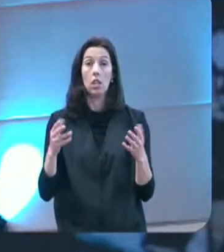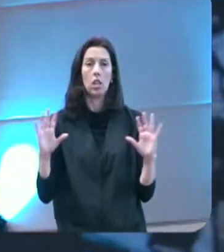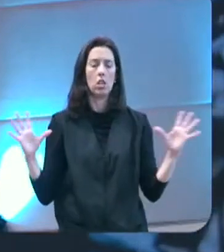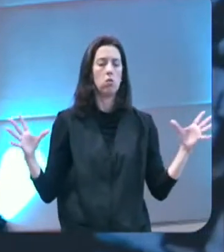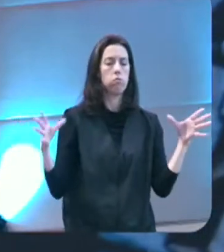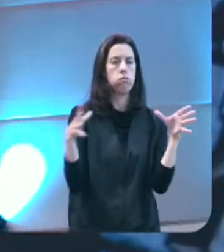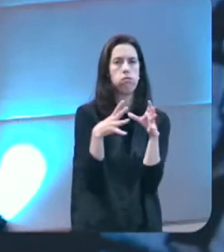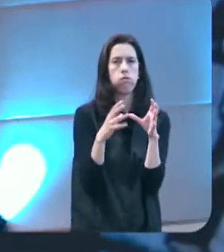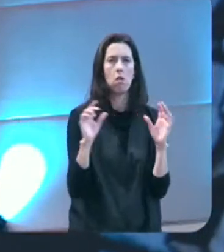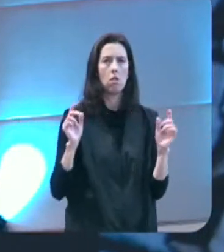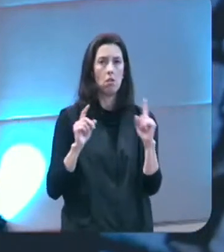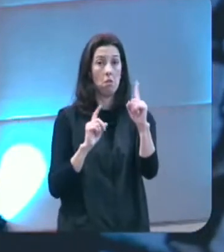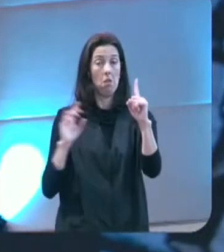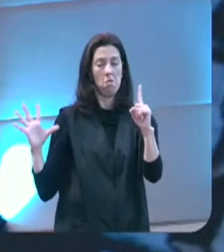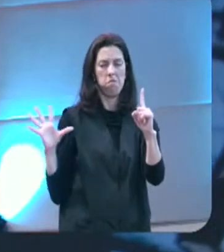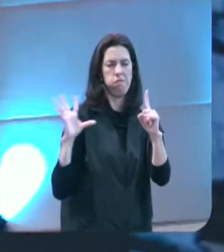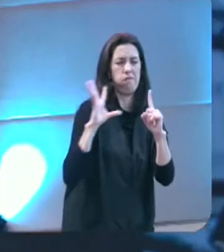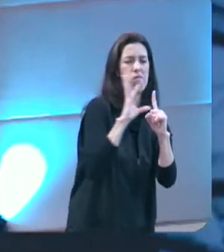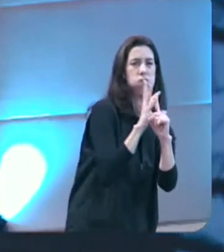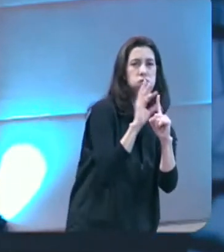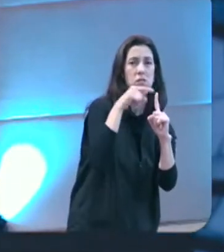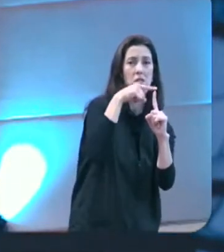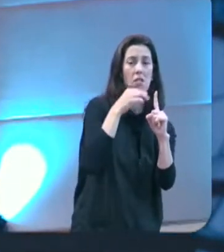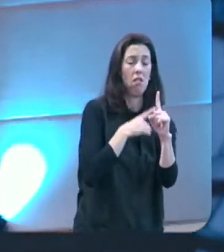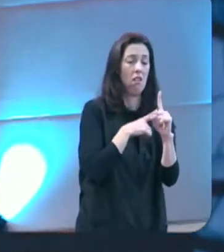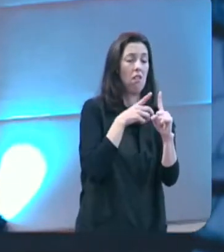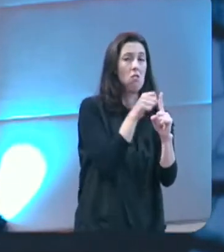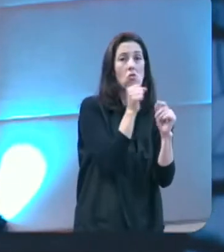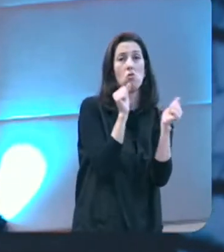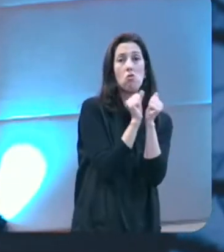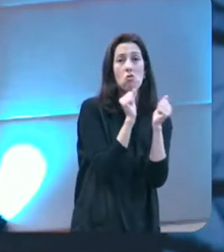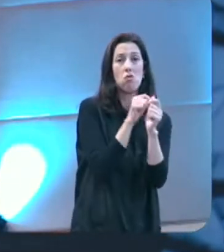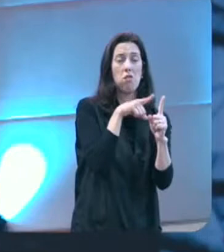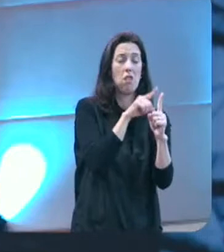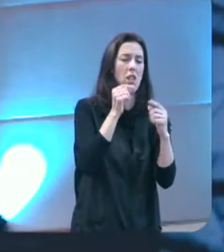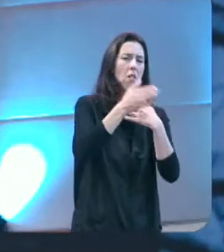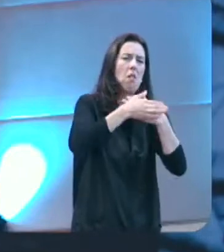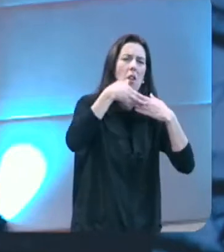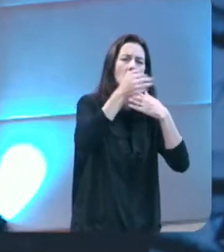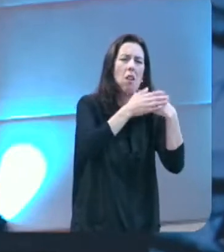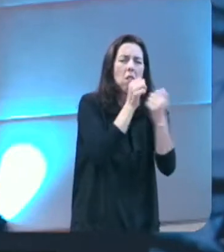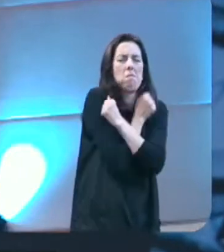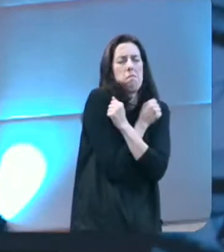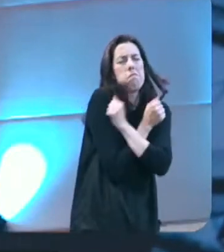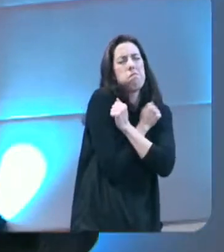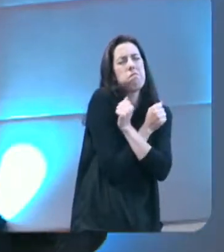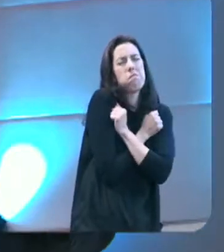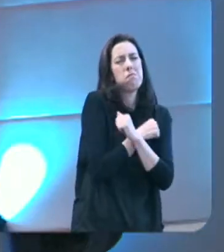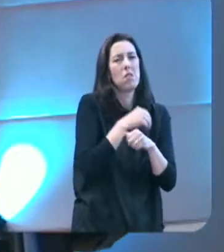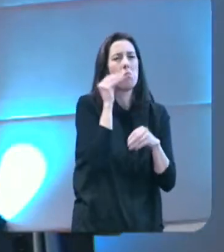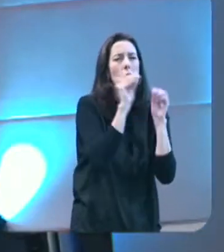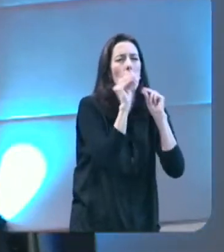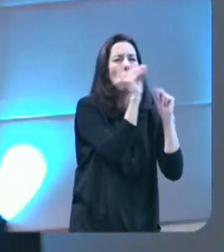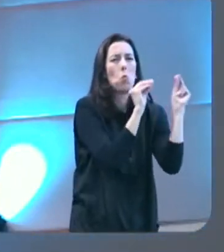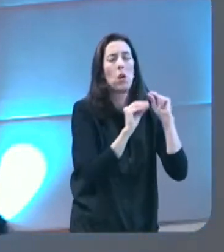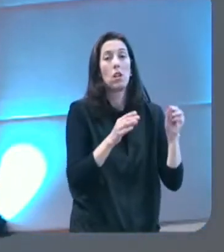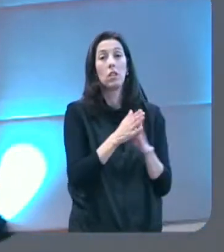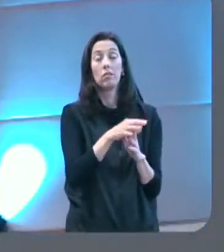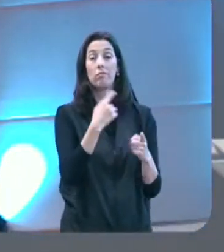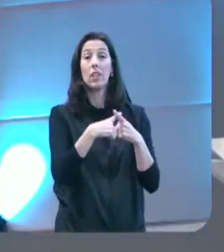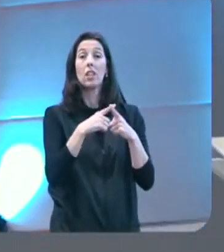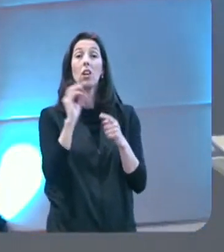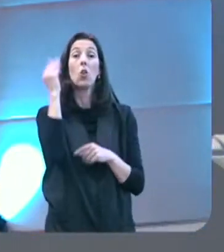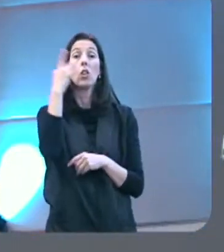rodearam-na, abraçaram-na, beijaram, ouviram as suas dores. Então era o quê? Qual era o problema dela? O marido tinha